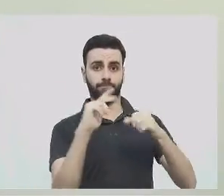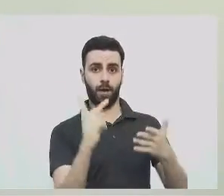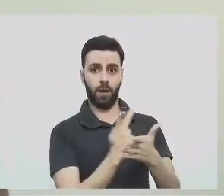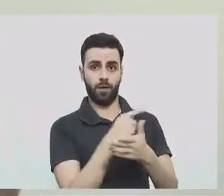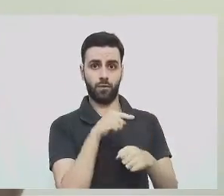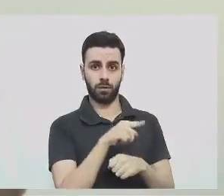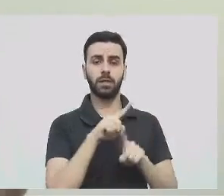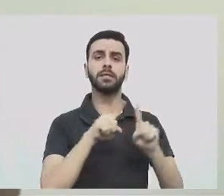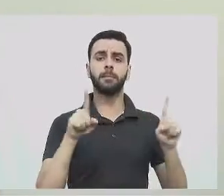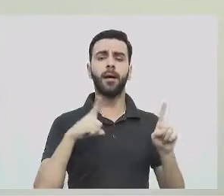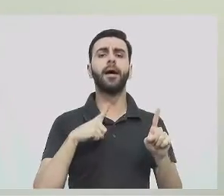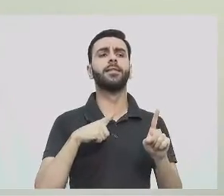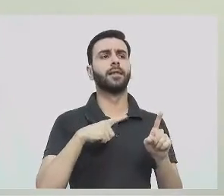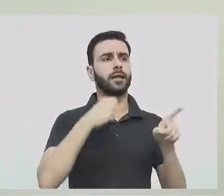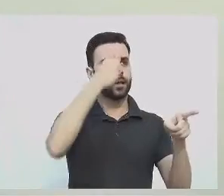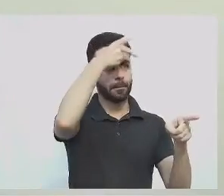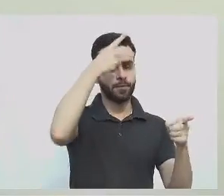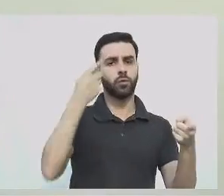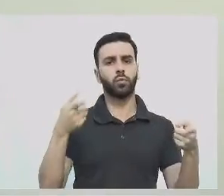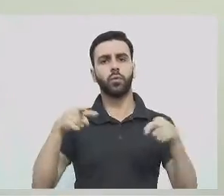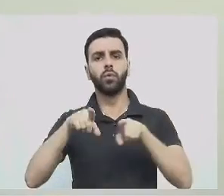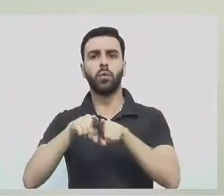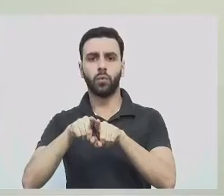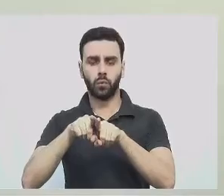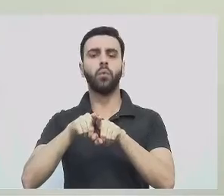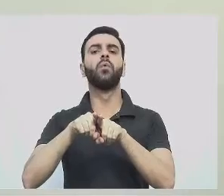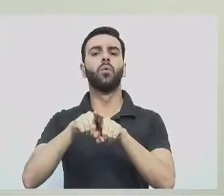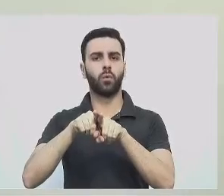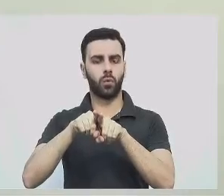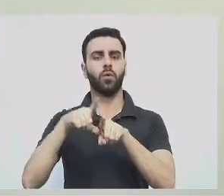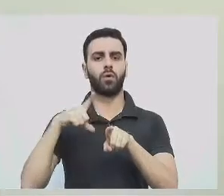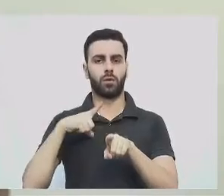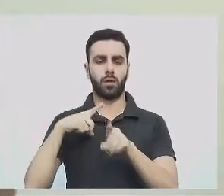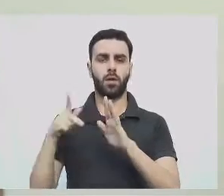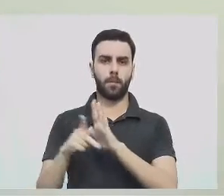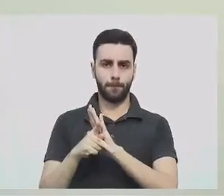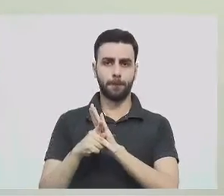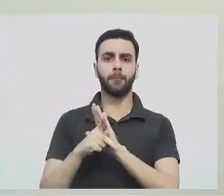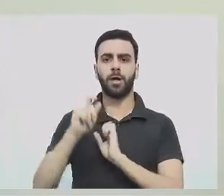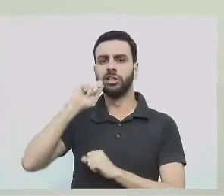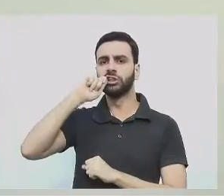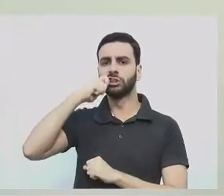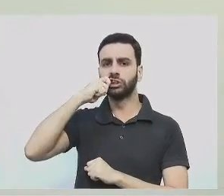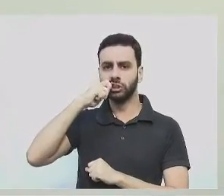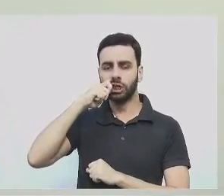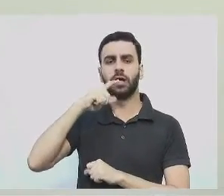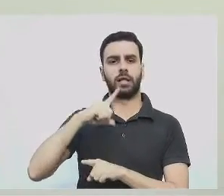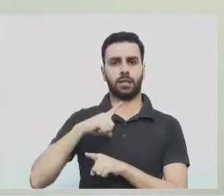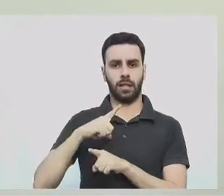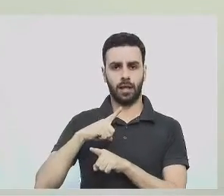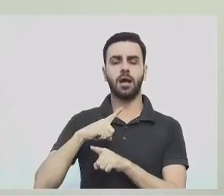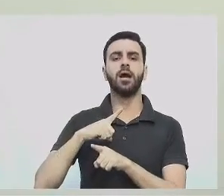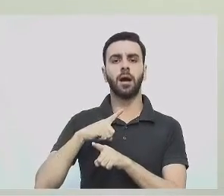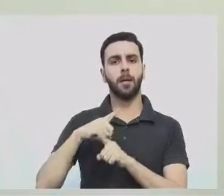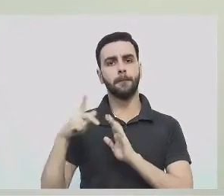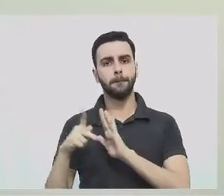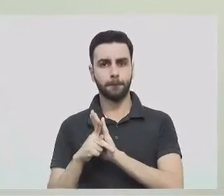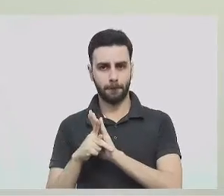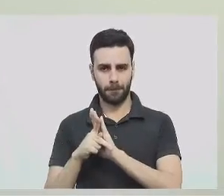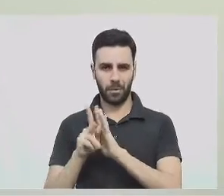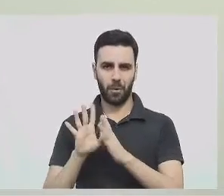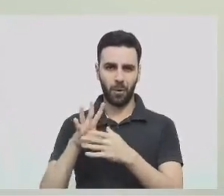vê prefeitura assinando convênio para atendimento bucal, né, por meio do